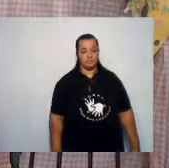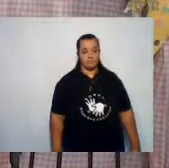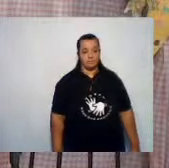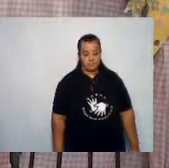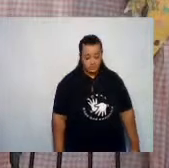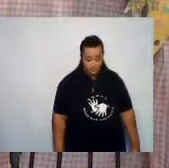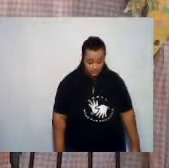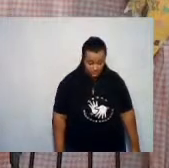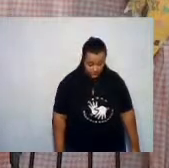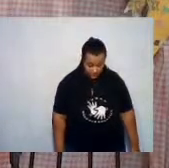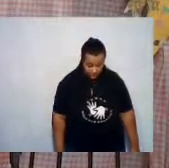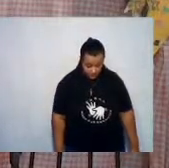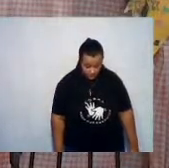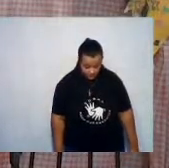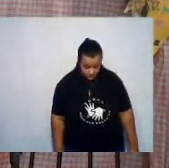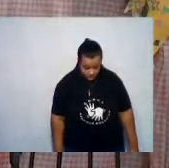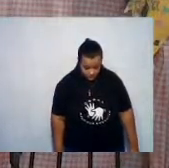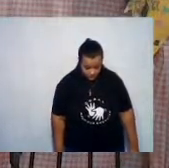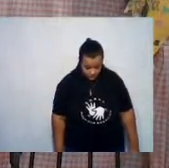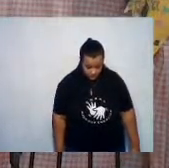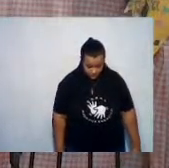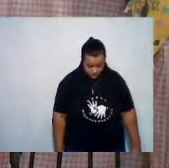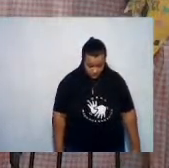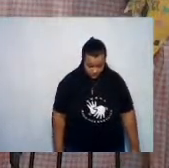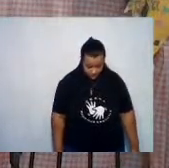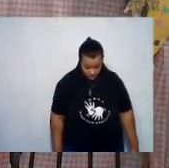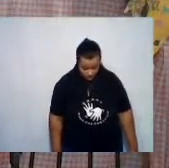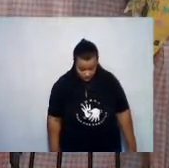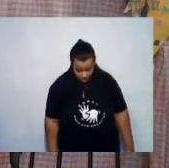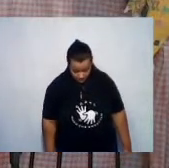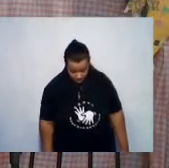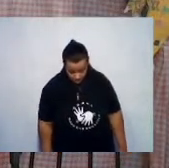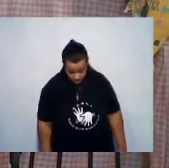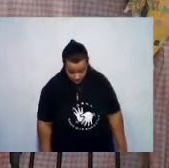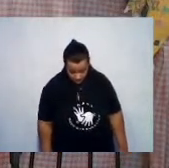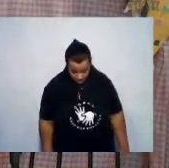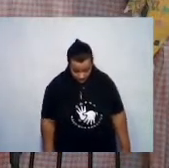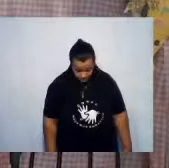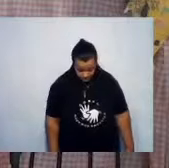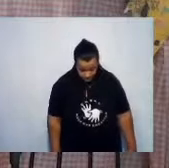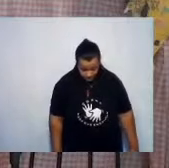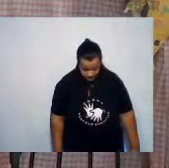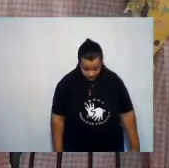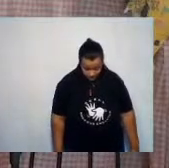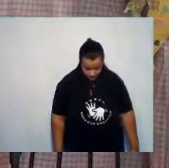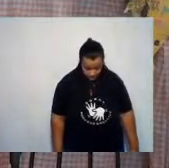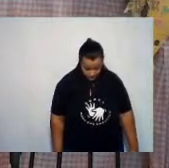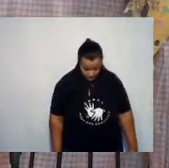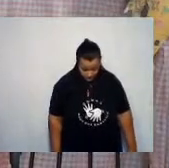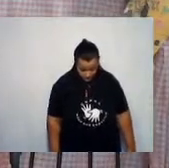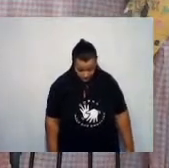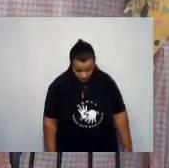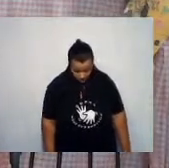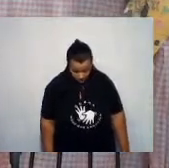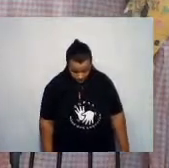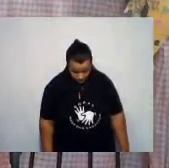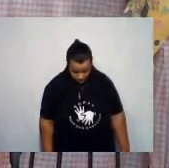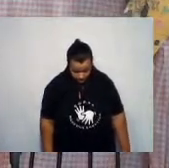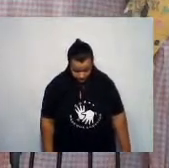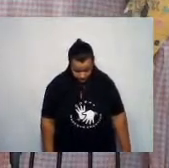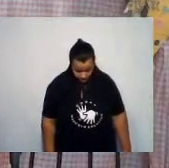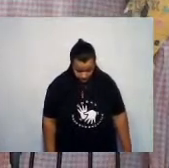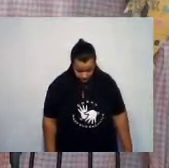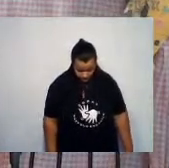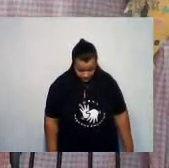sinais. Grande Alceu Valença, sempre presente nos nossos shows. Para quem não conhece a nossa dupla André e Rafael, somos aqui de Piracaia, tá